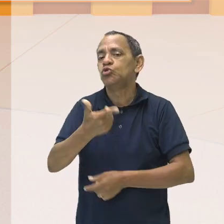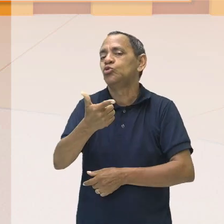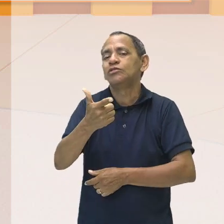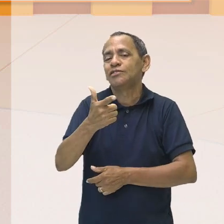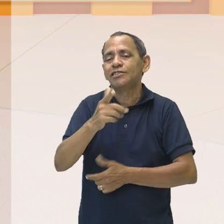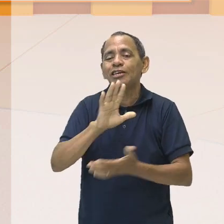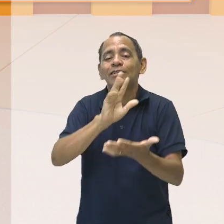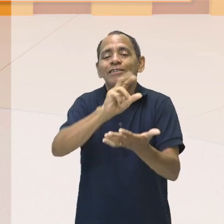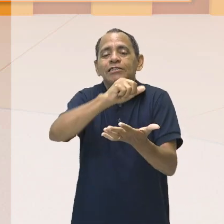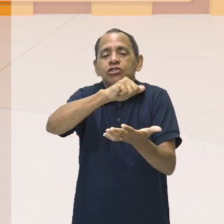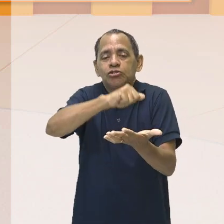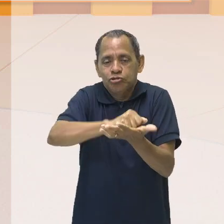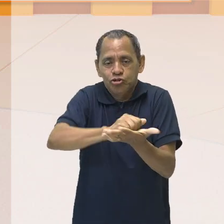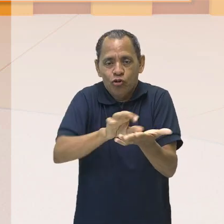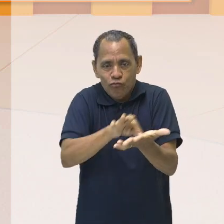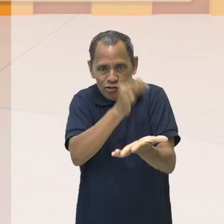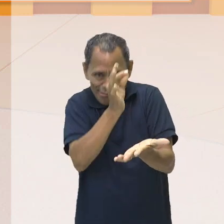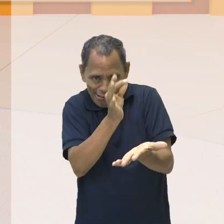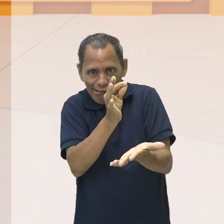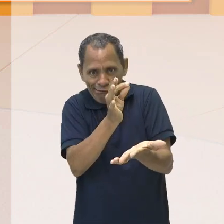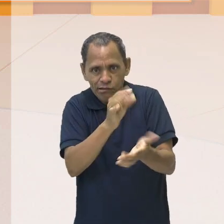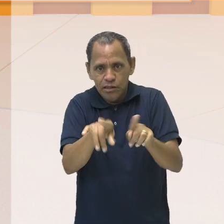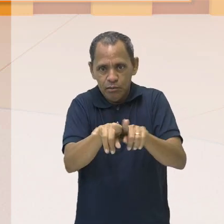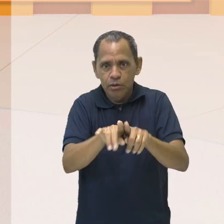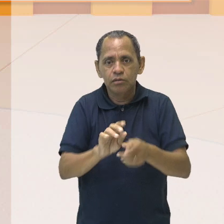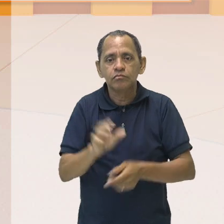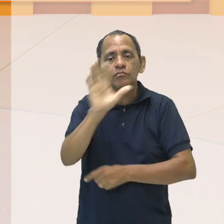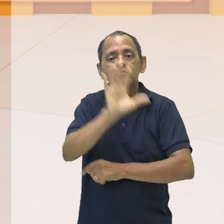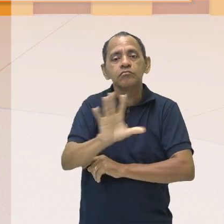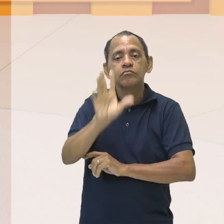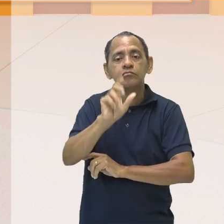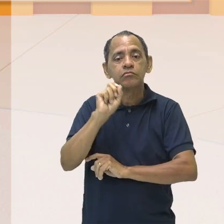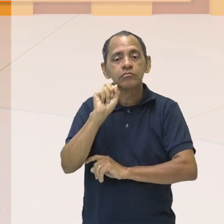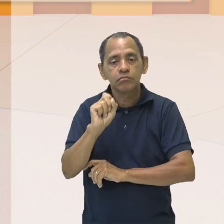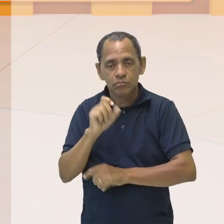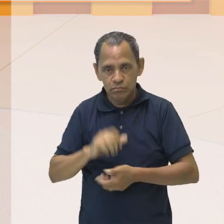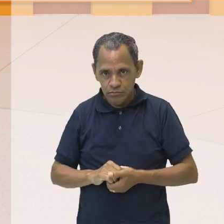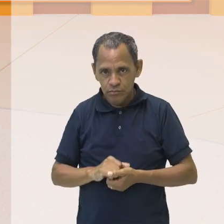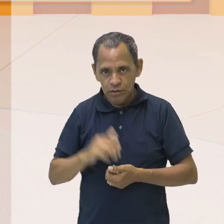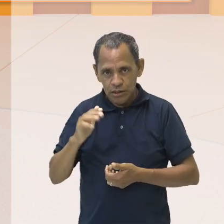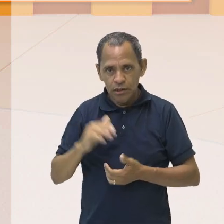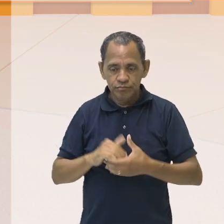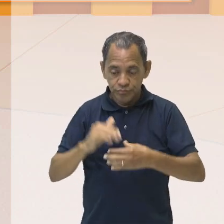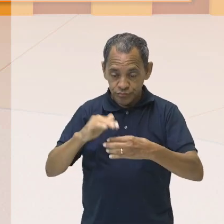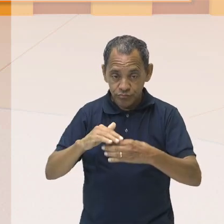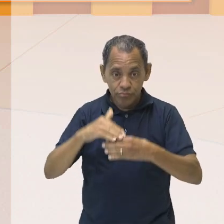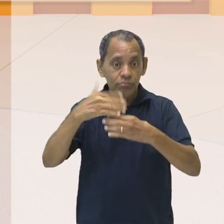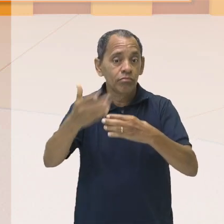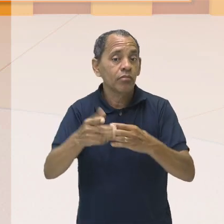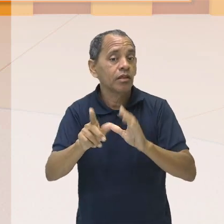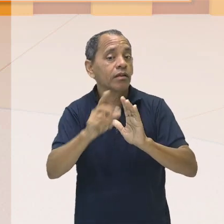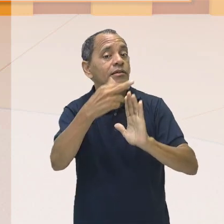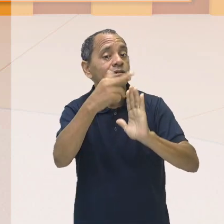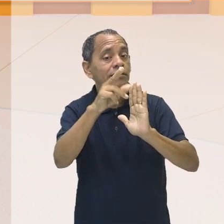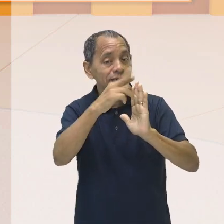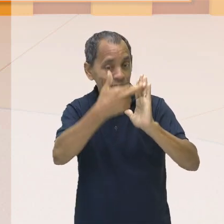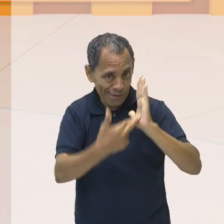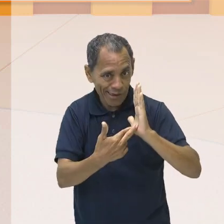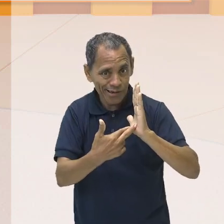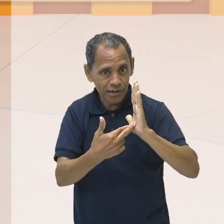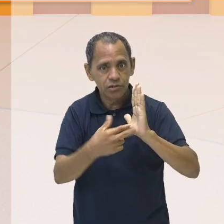um registro oficial e, geralmente, ele ocorre fora das regulamentações